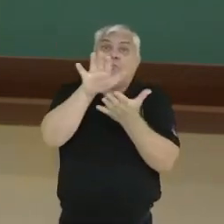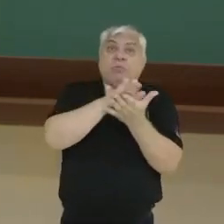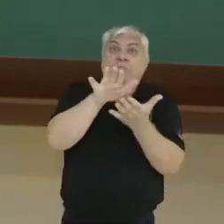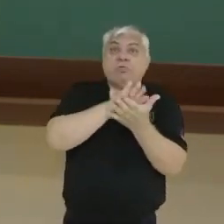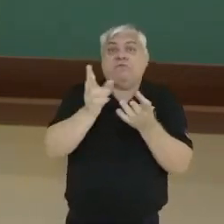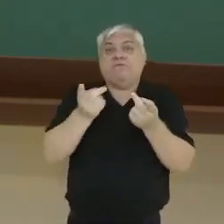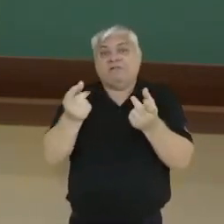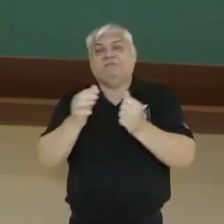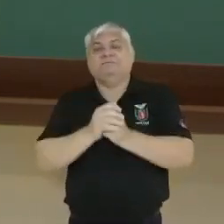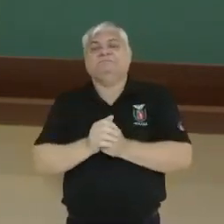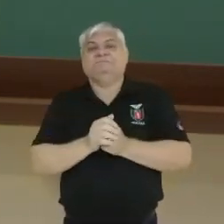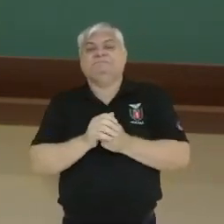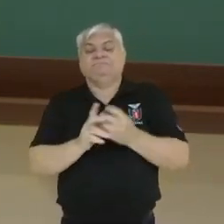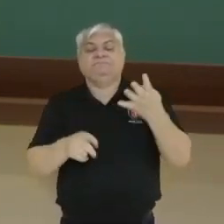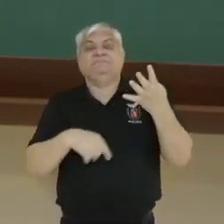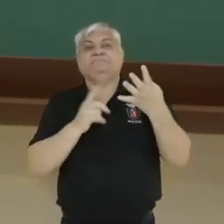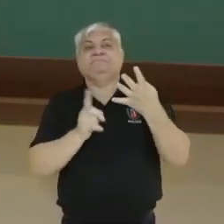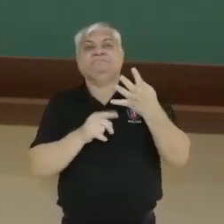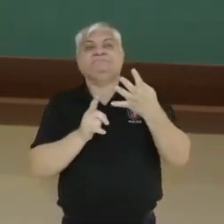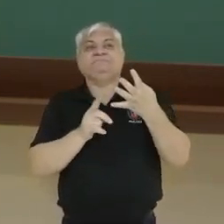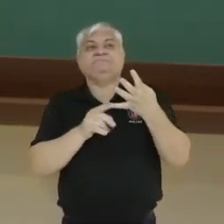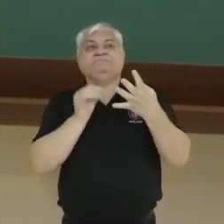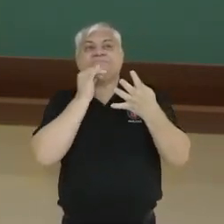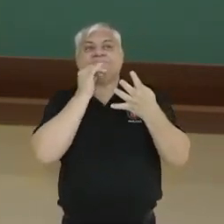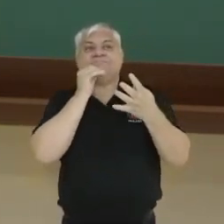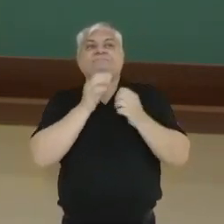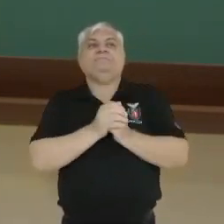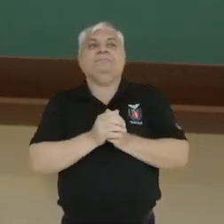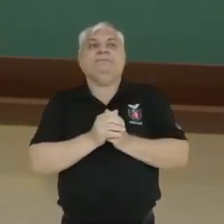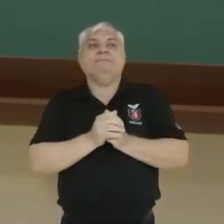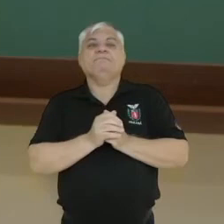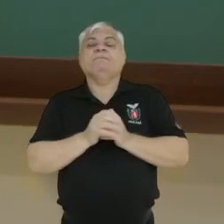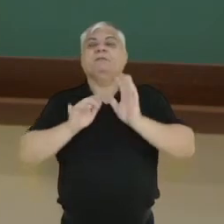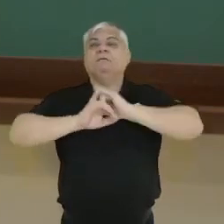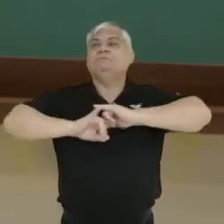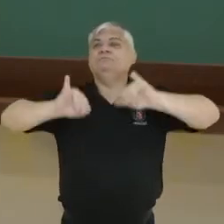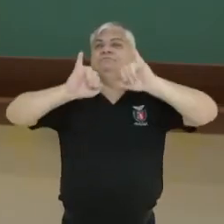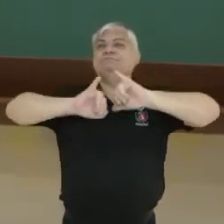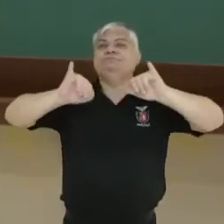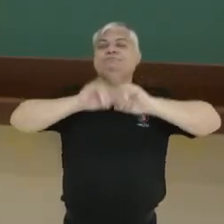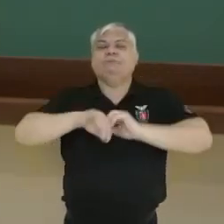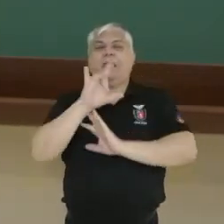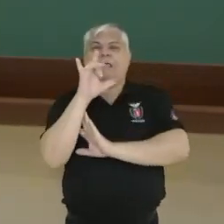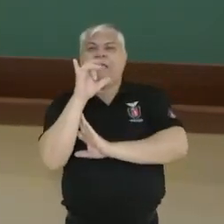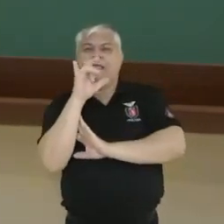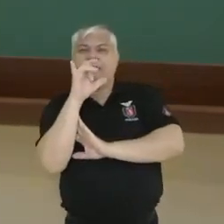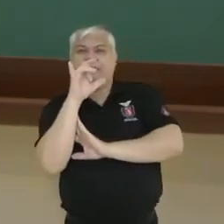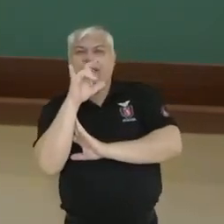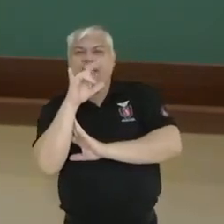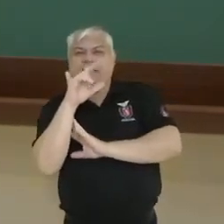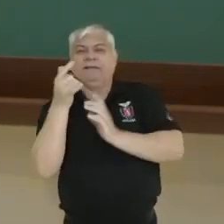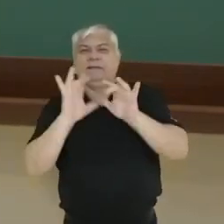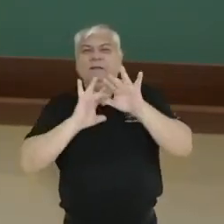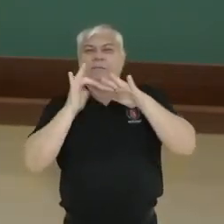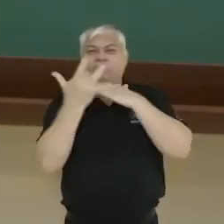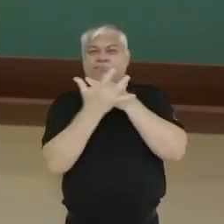seus produtos. Divulgação de negócio impulsionada pelo Instagram, né, que é uma grande ferramenta hoje em dia de negócio, e não